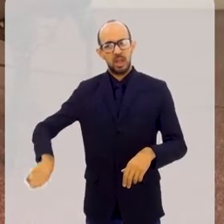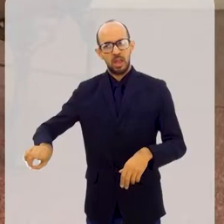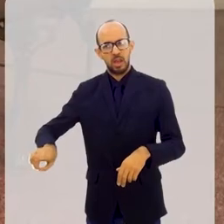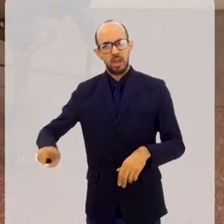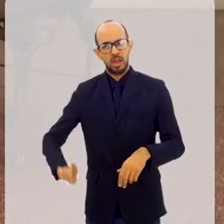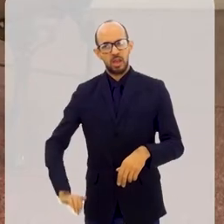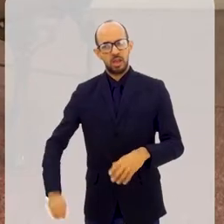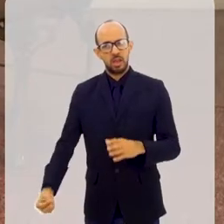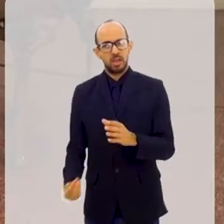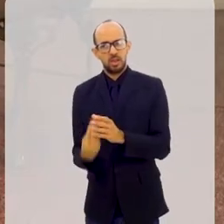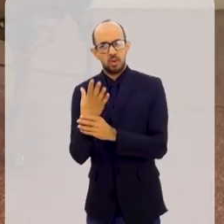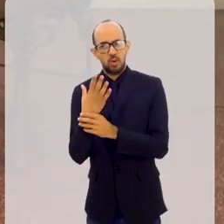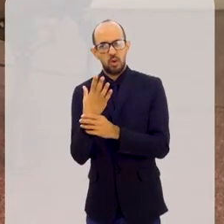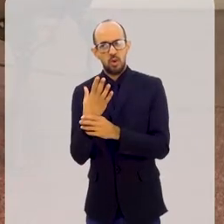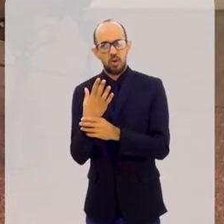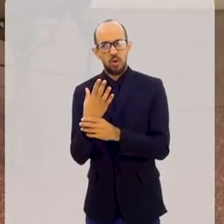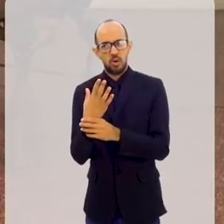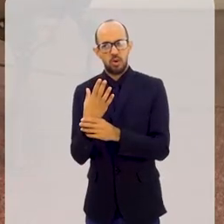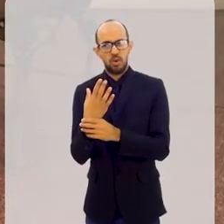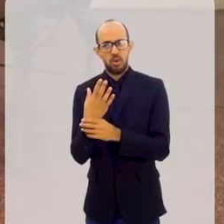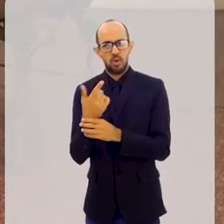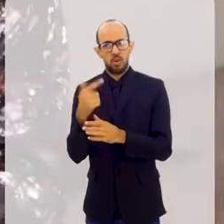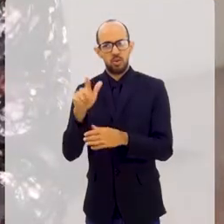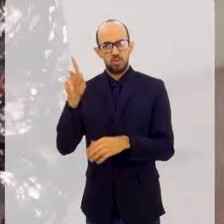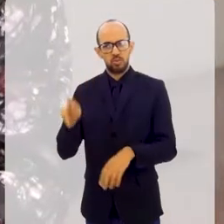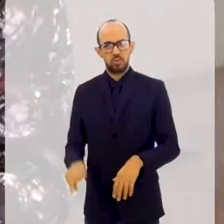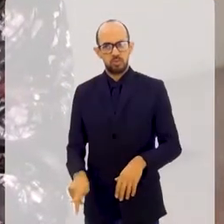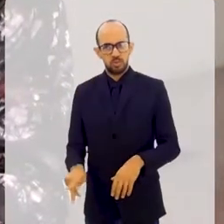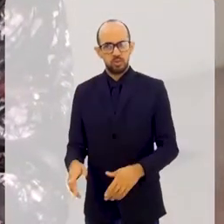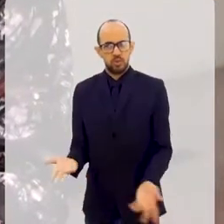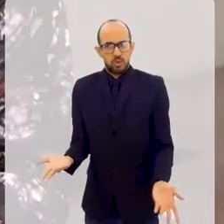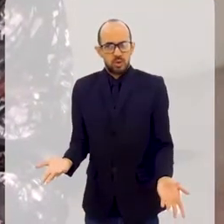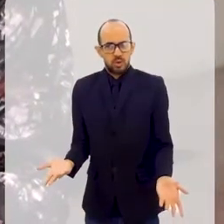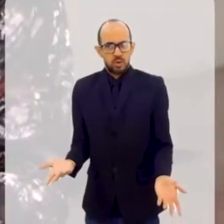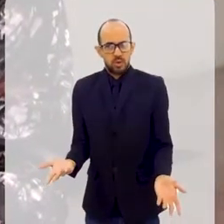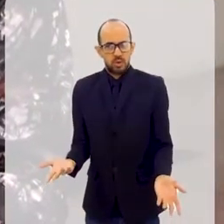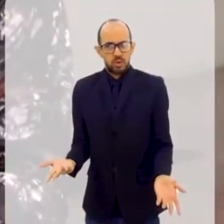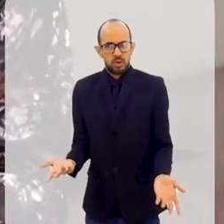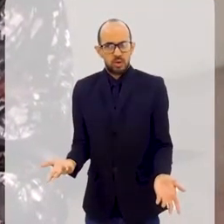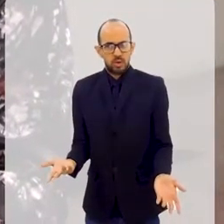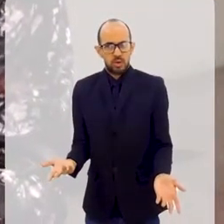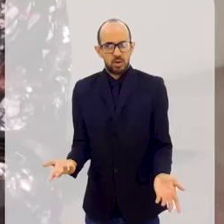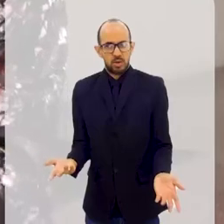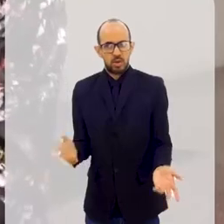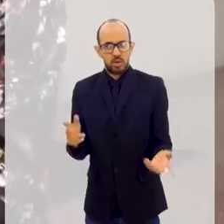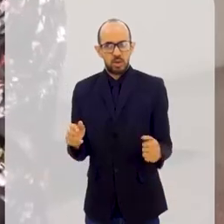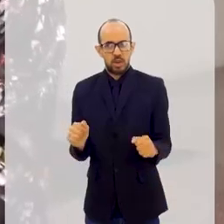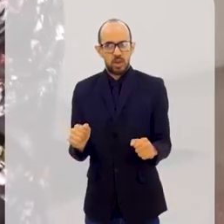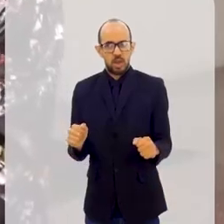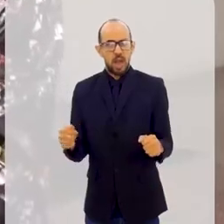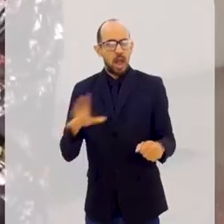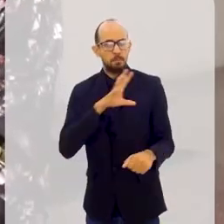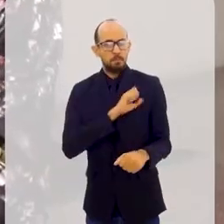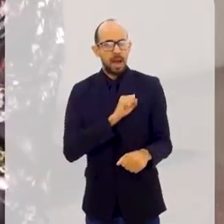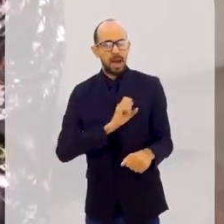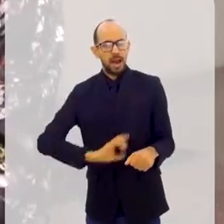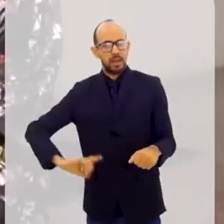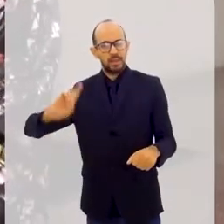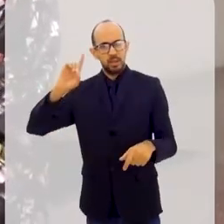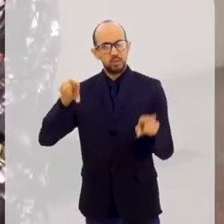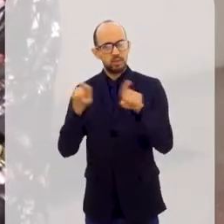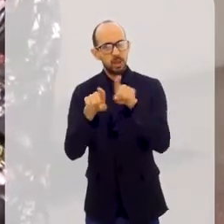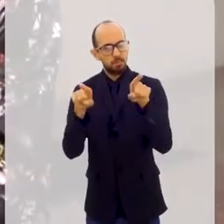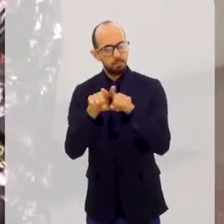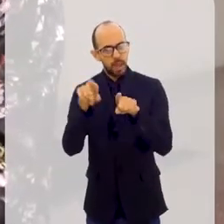é como que eu me relacionar com outro ser humano Deus como pai amar a Deus